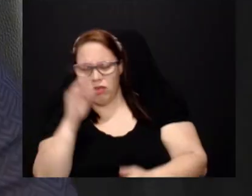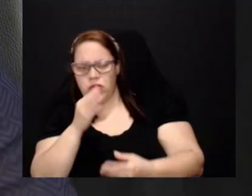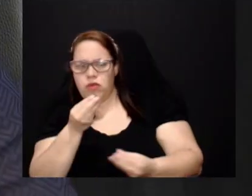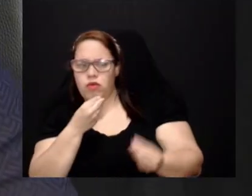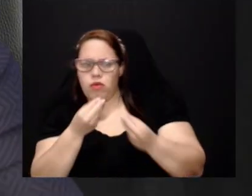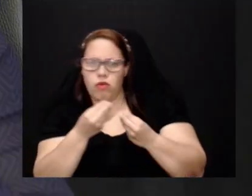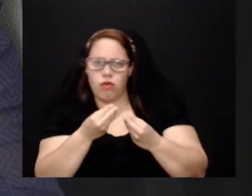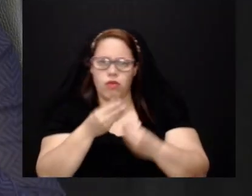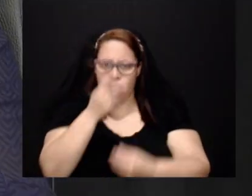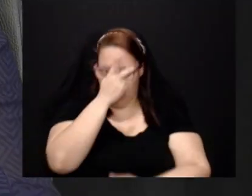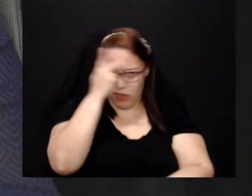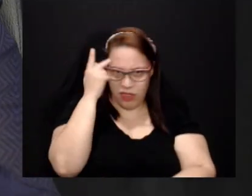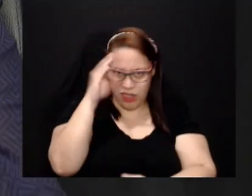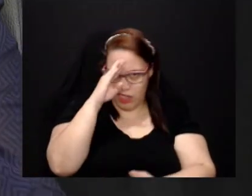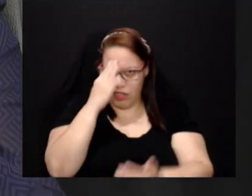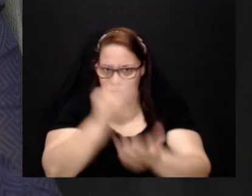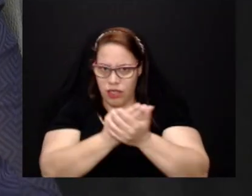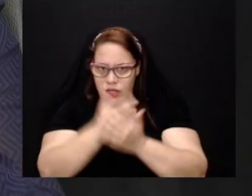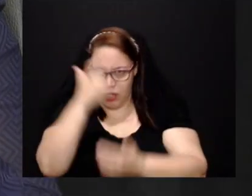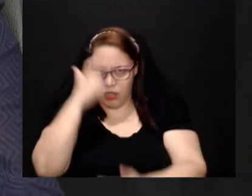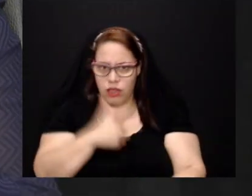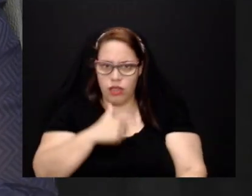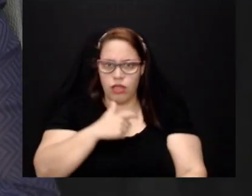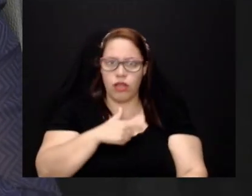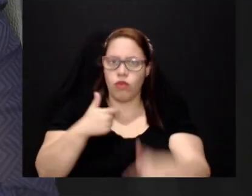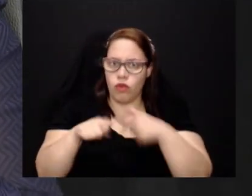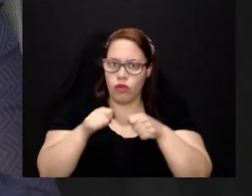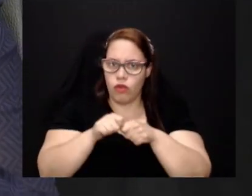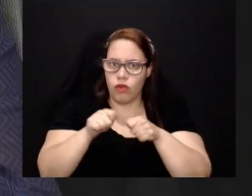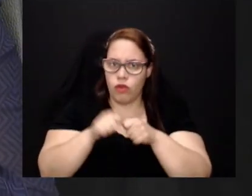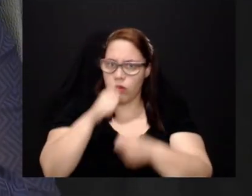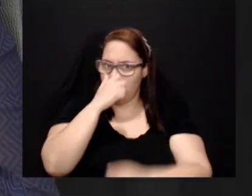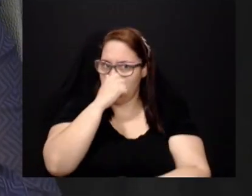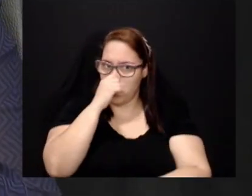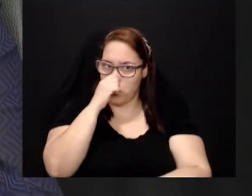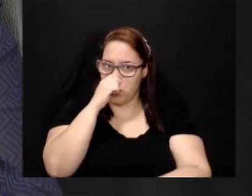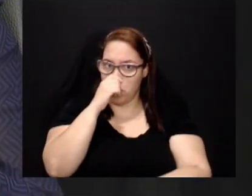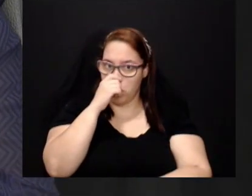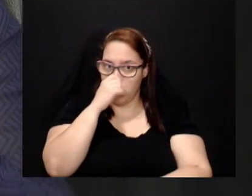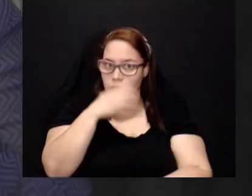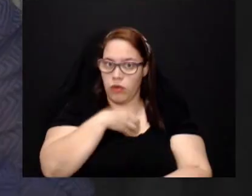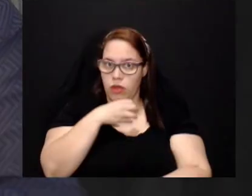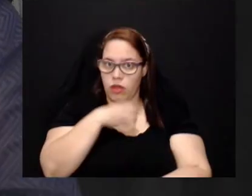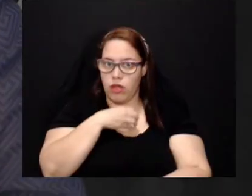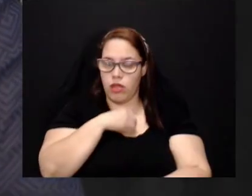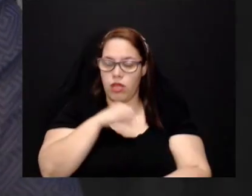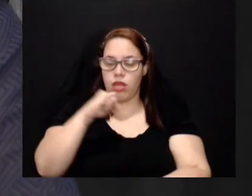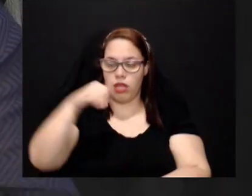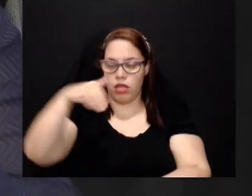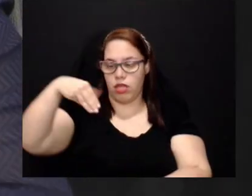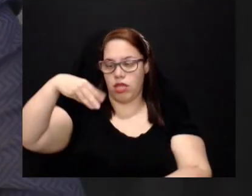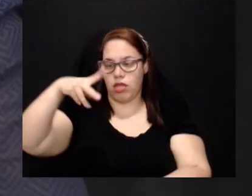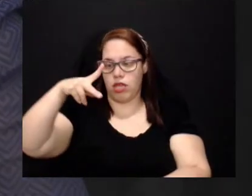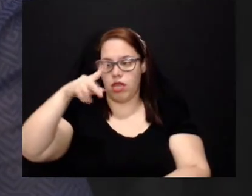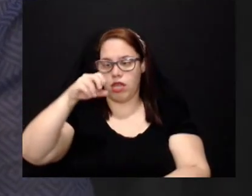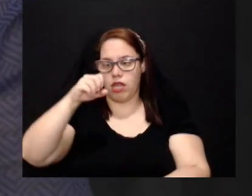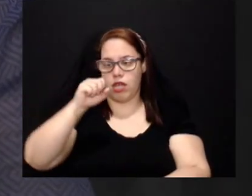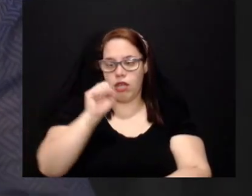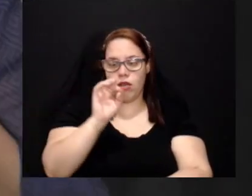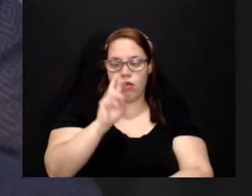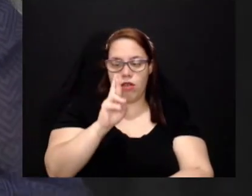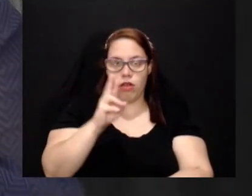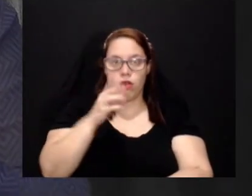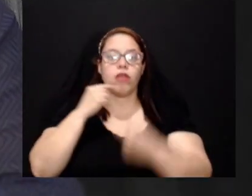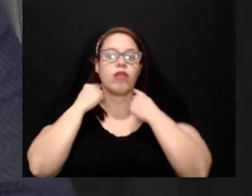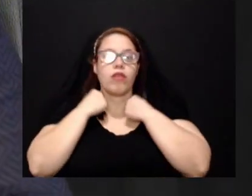vão acreditar mesmo que eu tô fazendo esse trabalho? Porque eu tinha aquela coisa daquela síndrome do impostor, sabe? De estar sempre com o meu crachá, porque a pessoa precisa